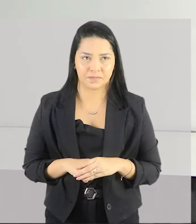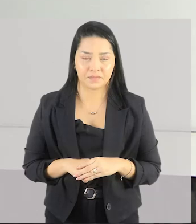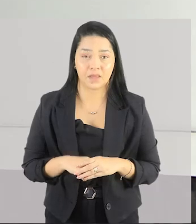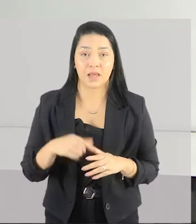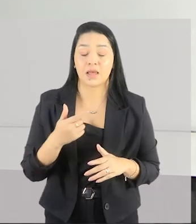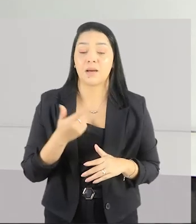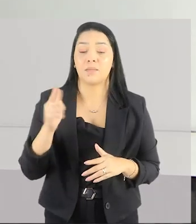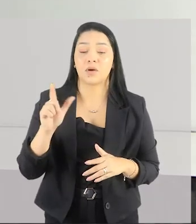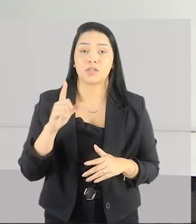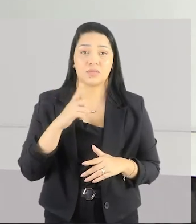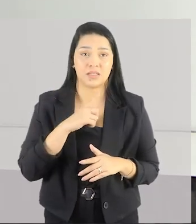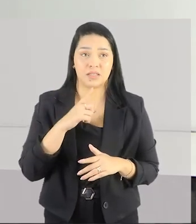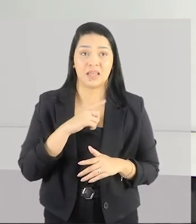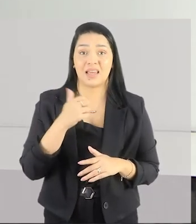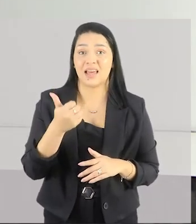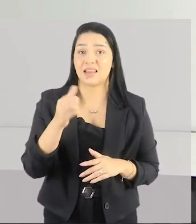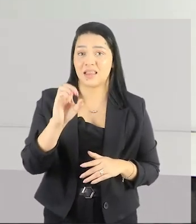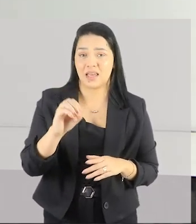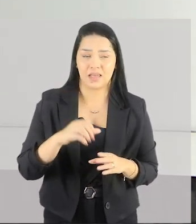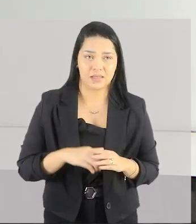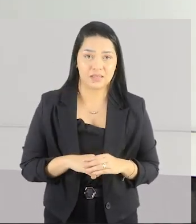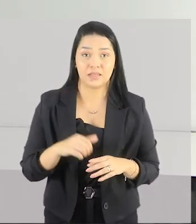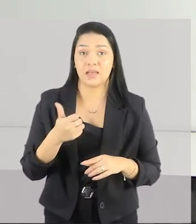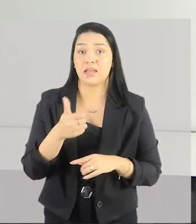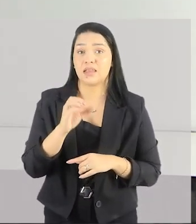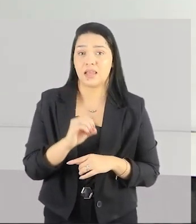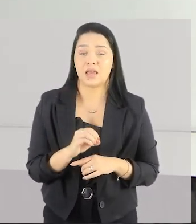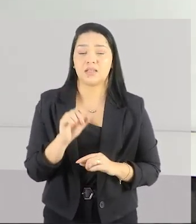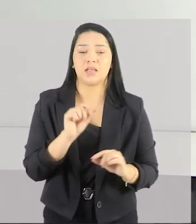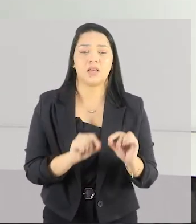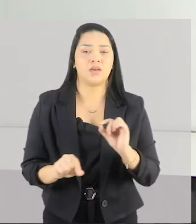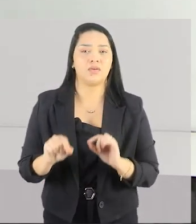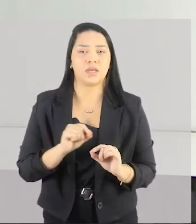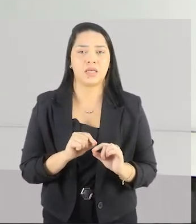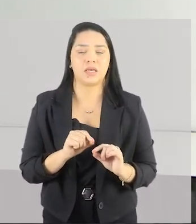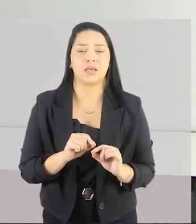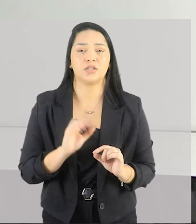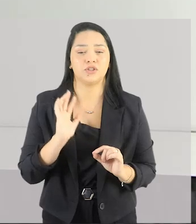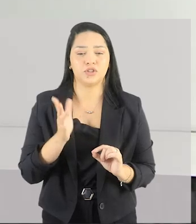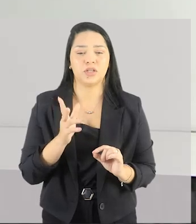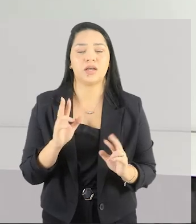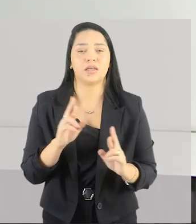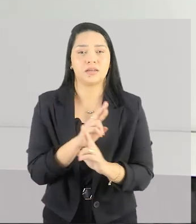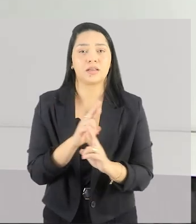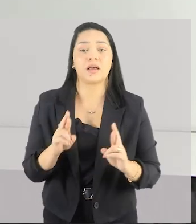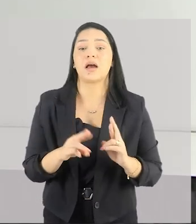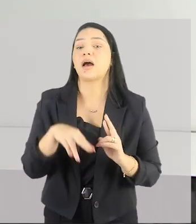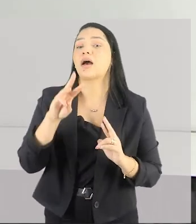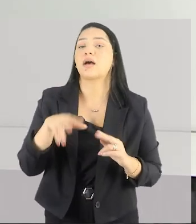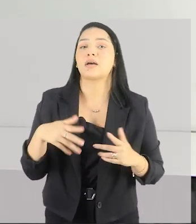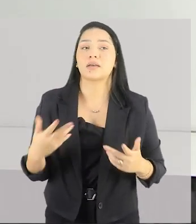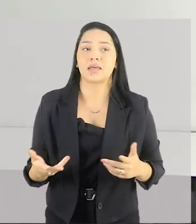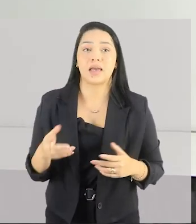a próxima que tem é 10. 10/8. E 10/8 é uma fração equivalente a quanto?